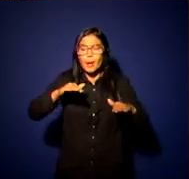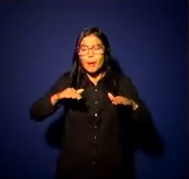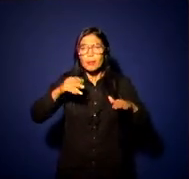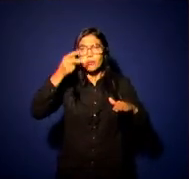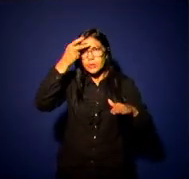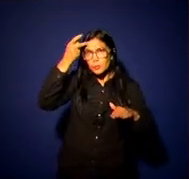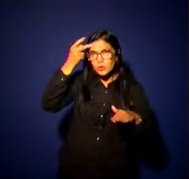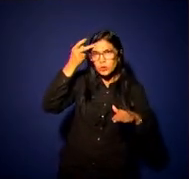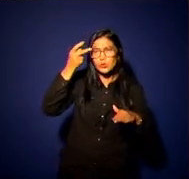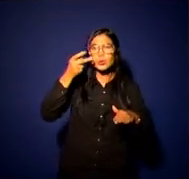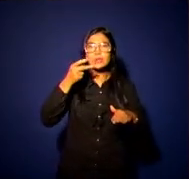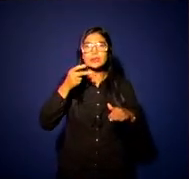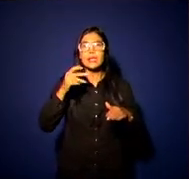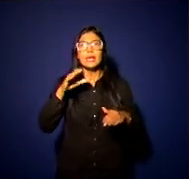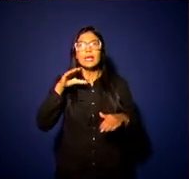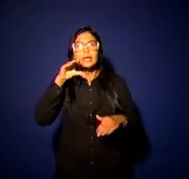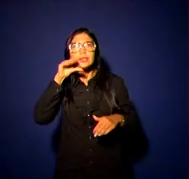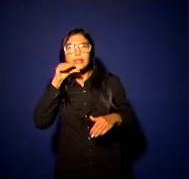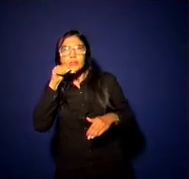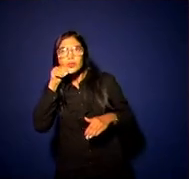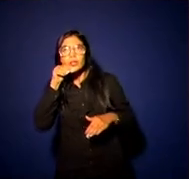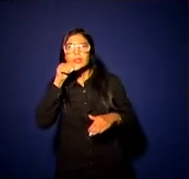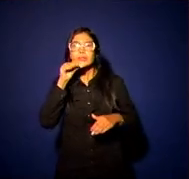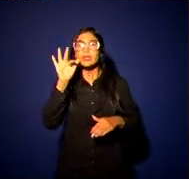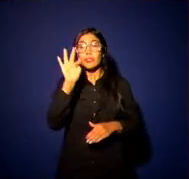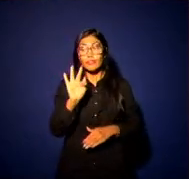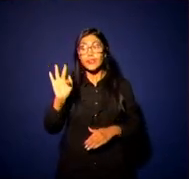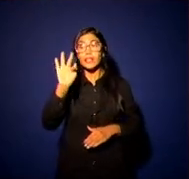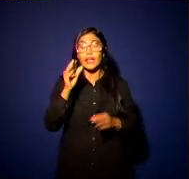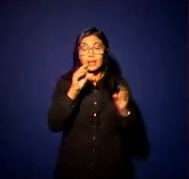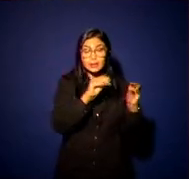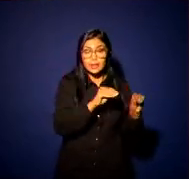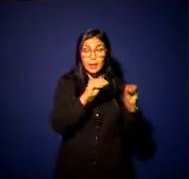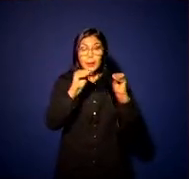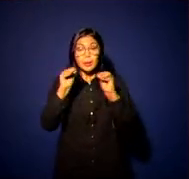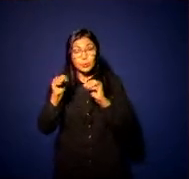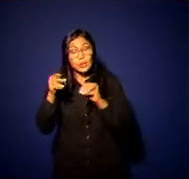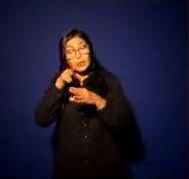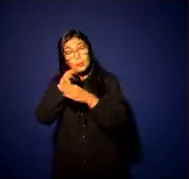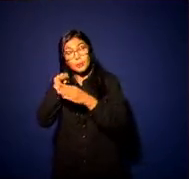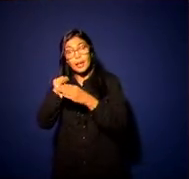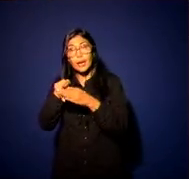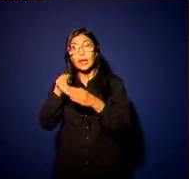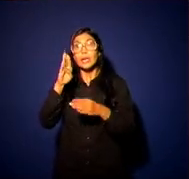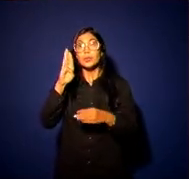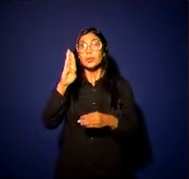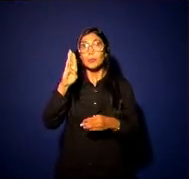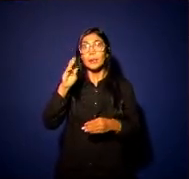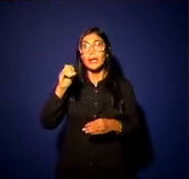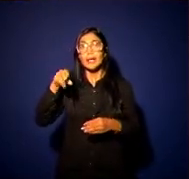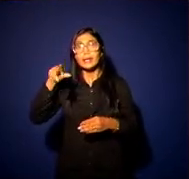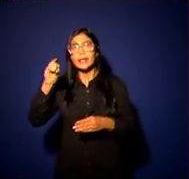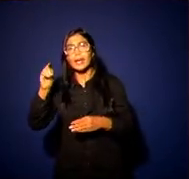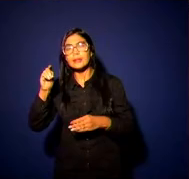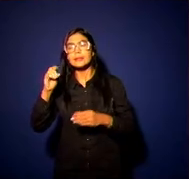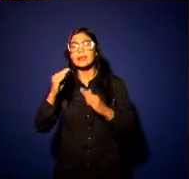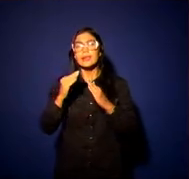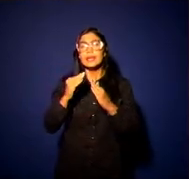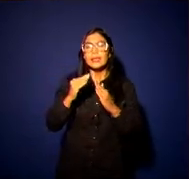Outras casas servidores federais que foram nos últimos anos movimentados e cedidos para cvm do BNDS da casa da moeda